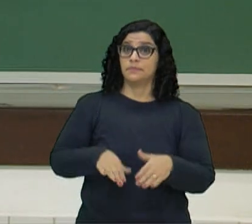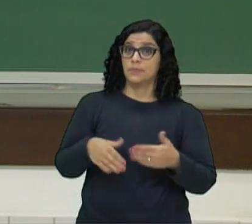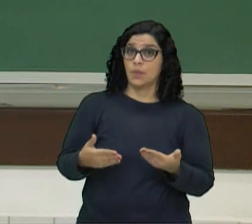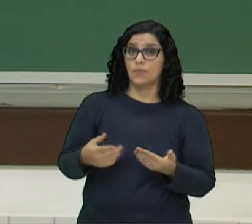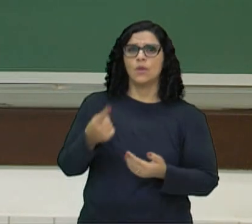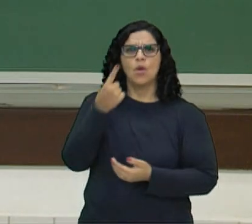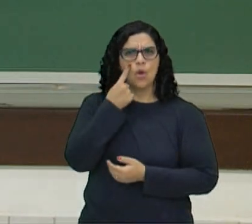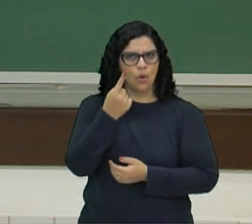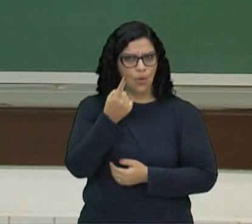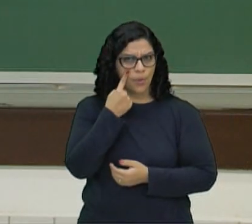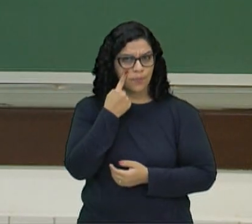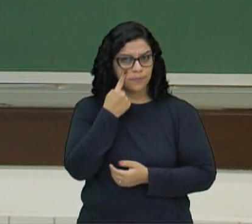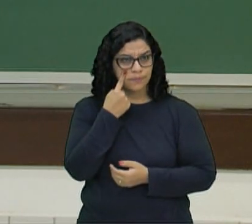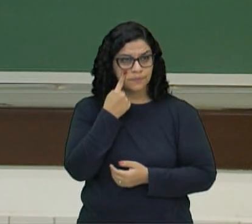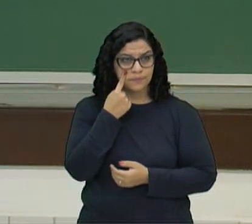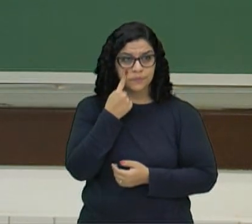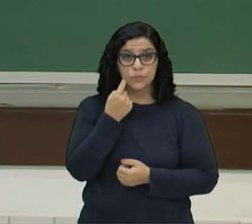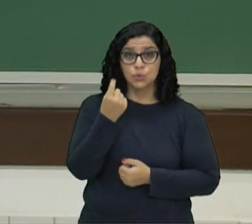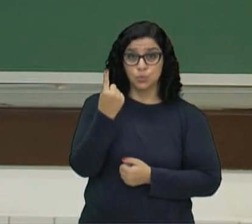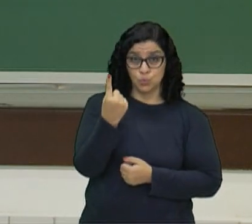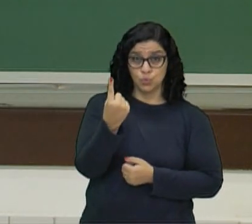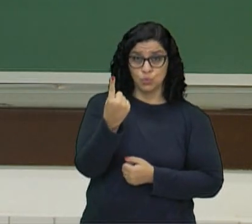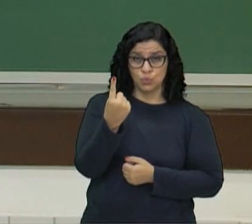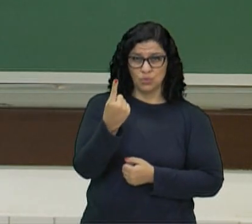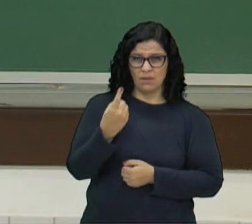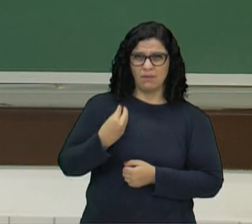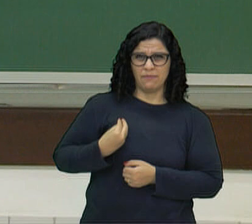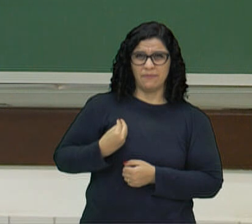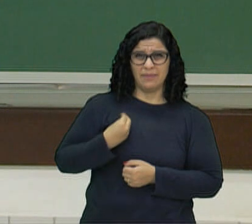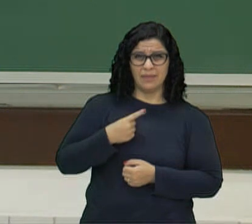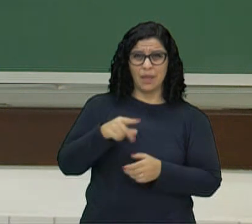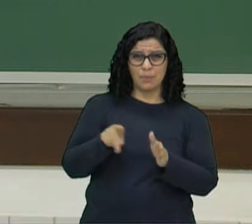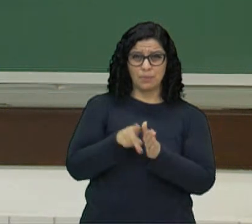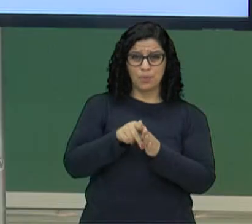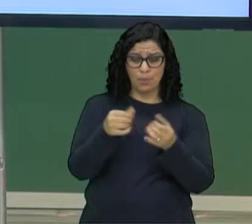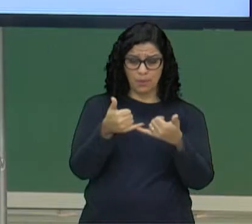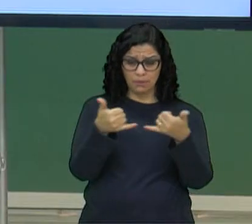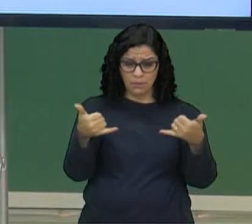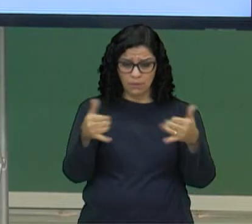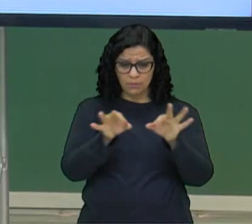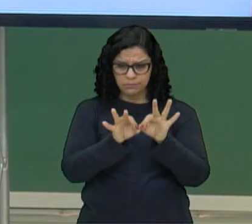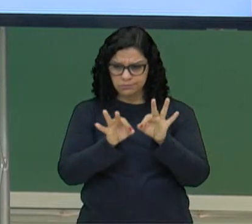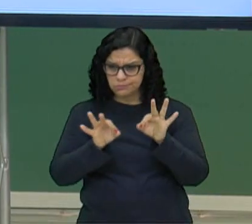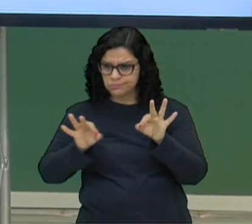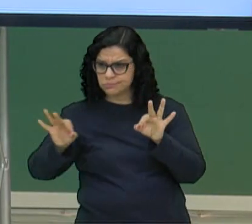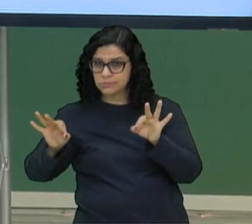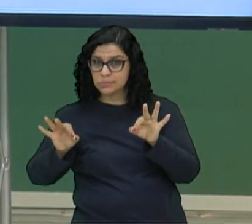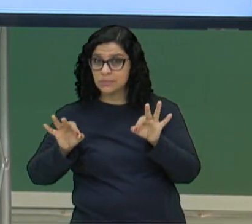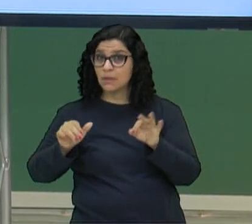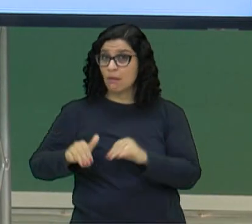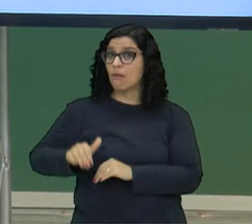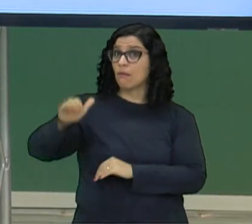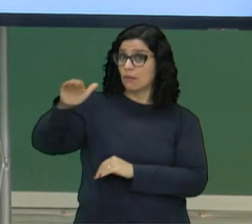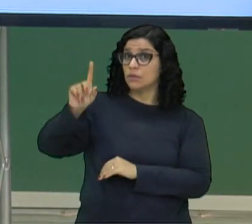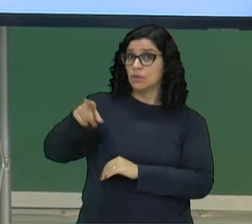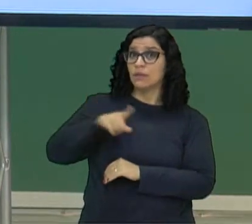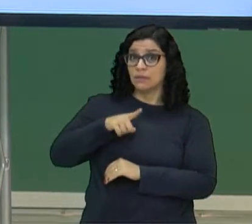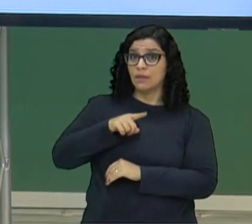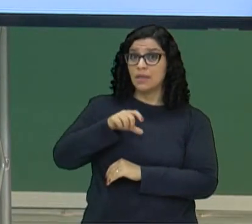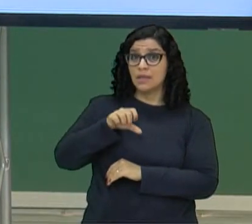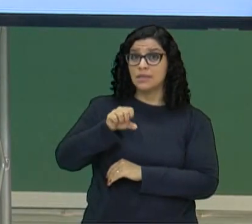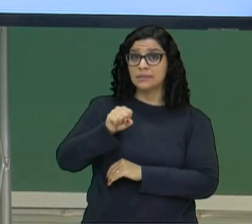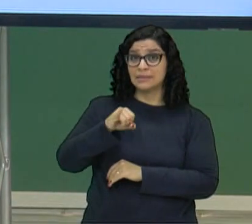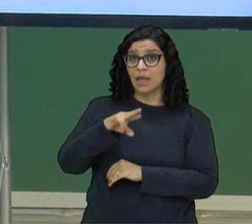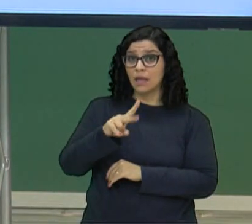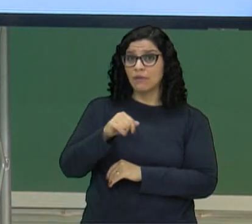Gente, olá. Primeira opção, presença de tecidos de condução. A pteridófita tem um porte grande, não tem? Então ela tem